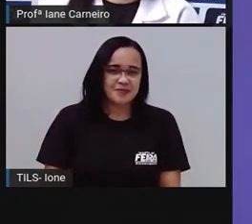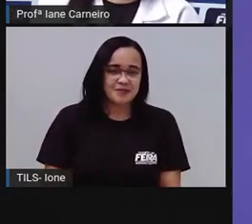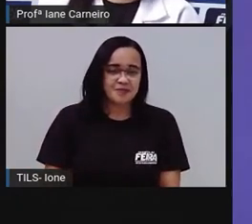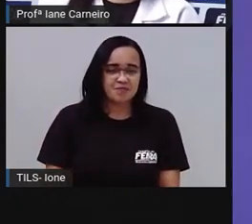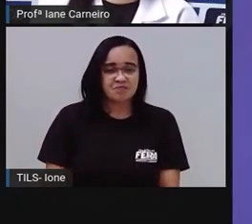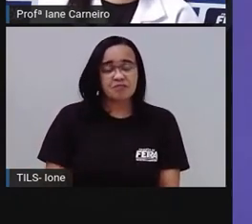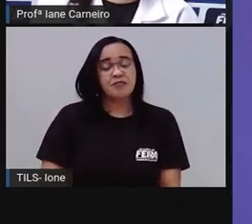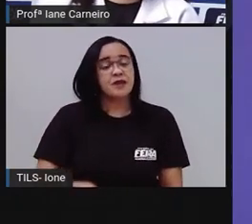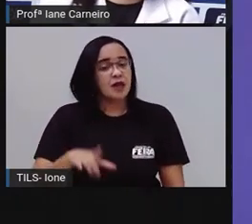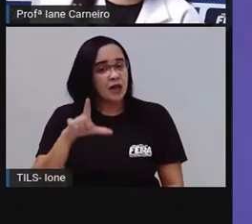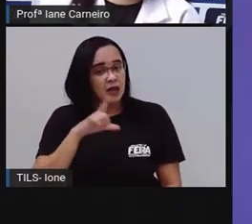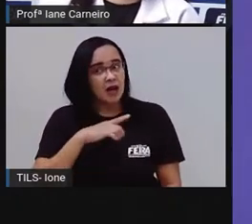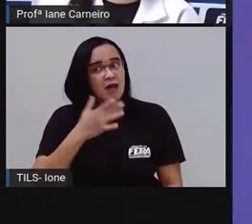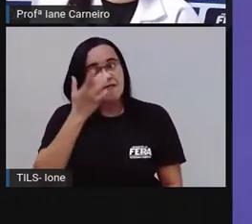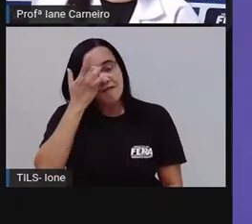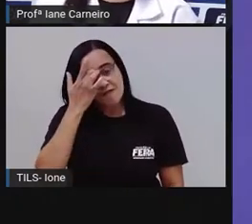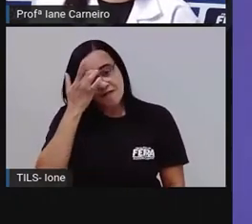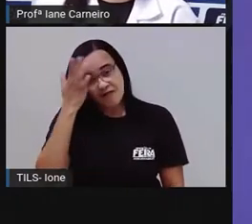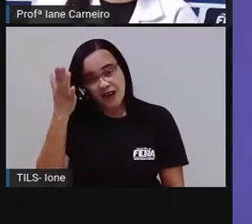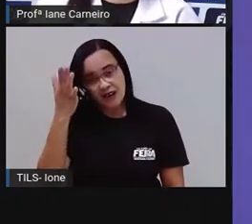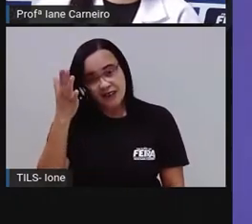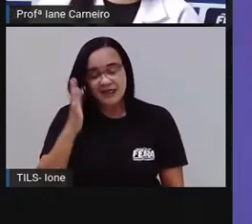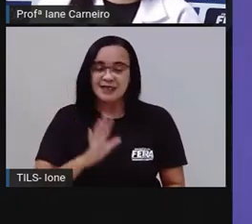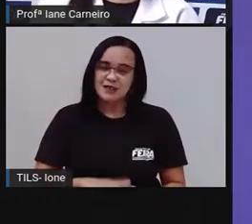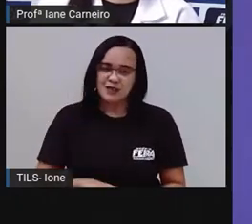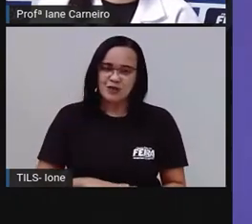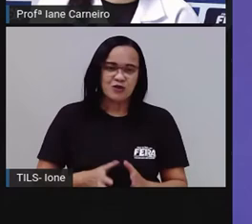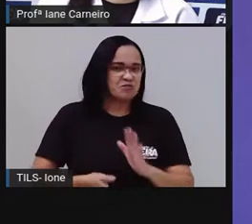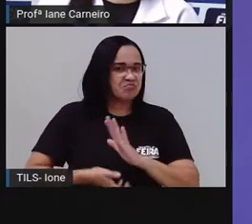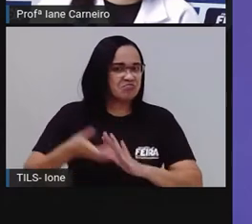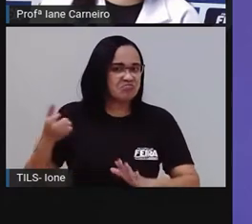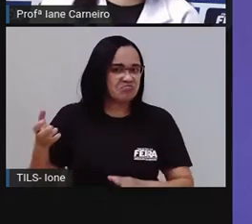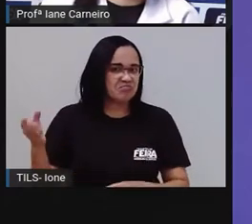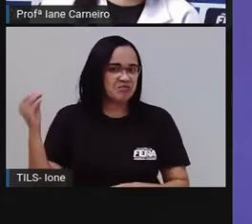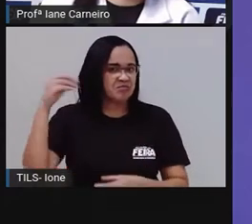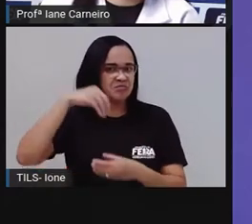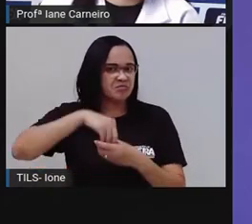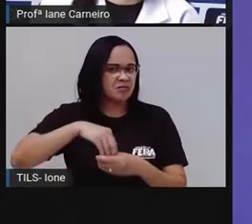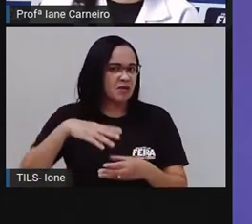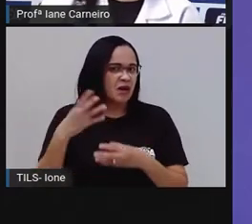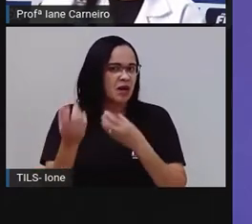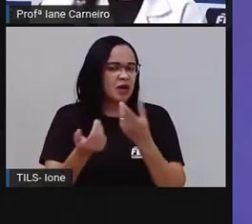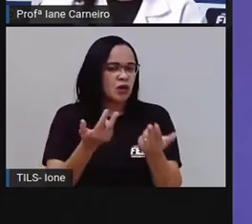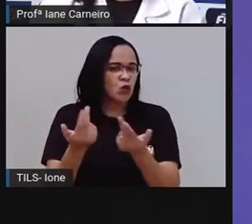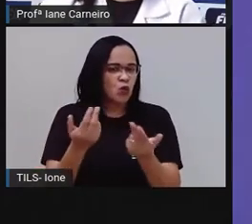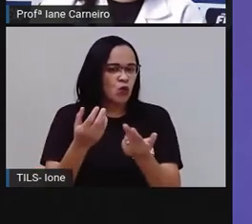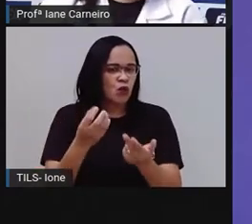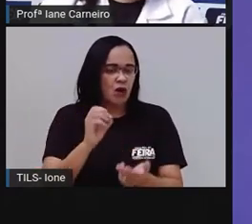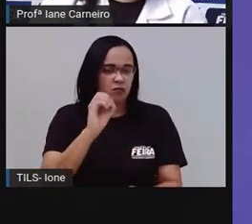Está fácil, assim espero. Sem tirar nem pôr. É igual a zero.